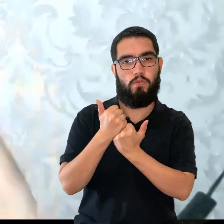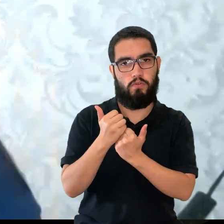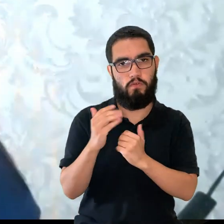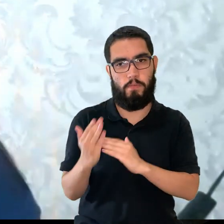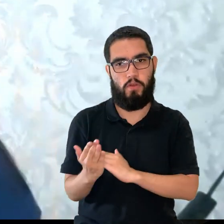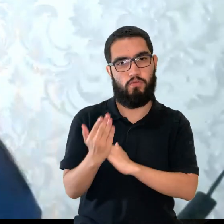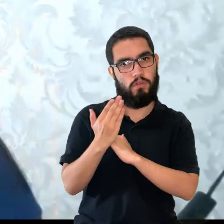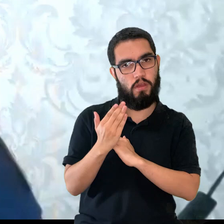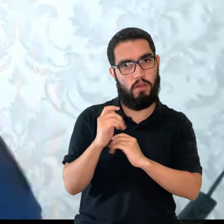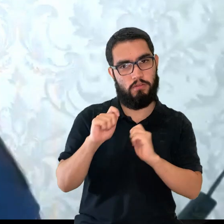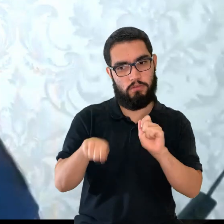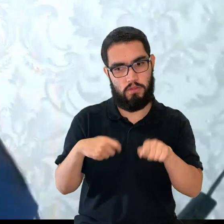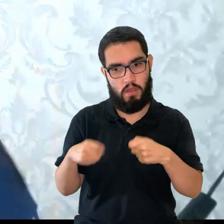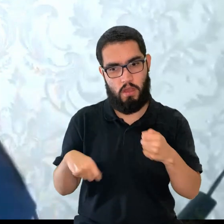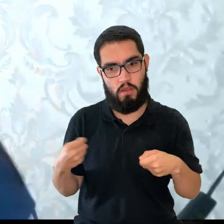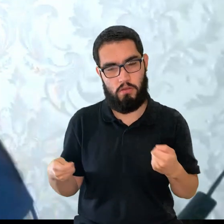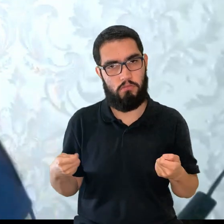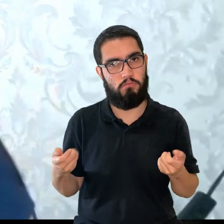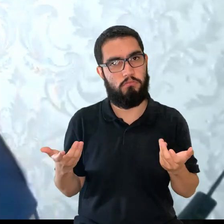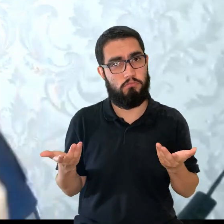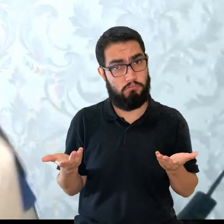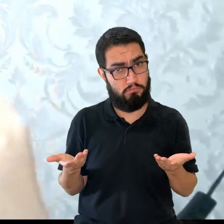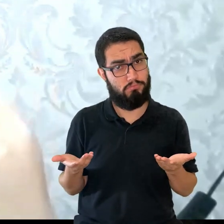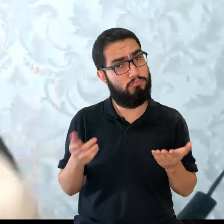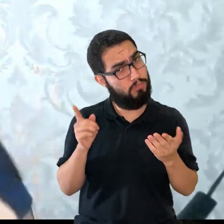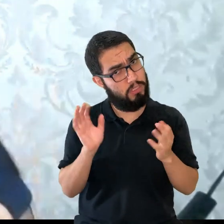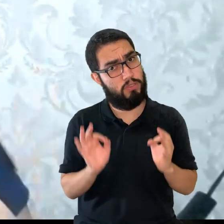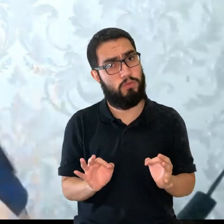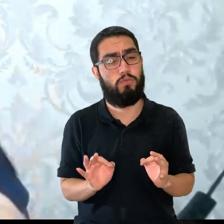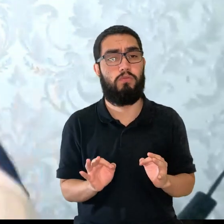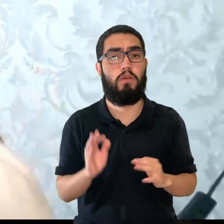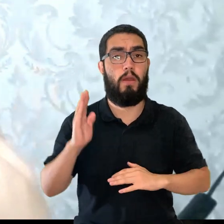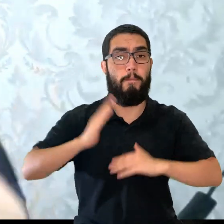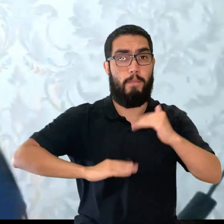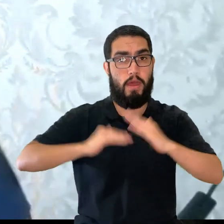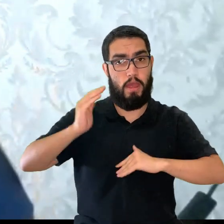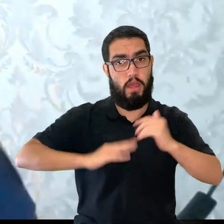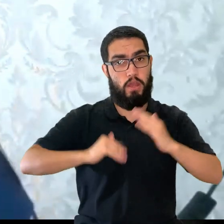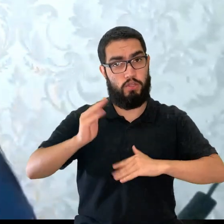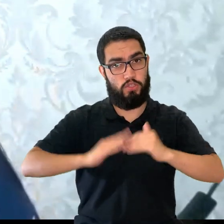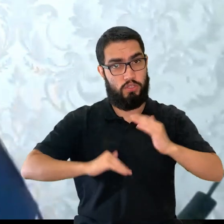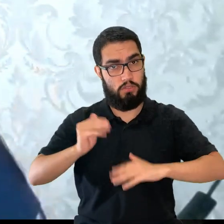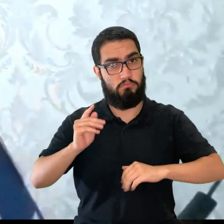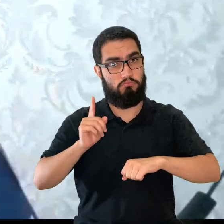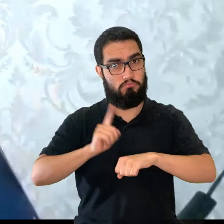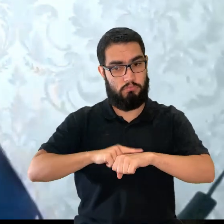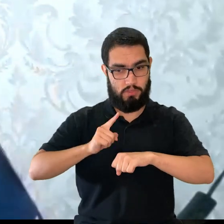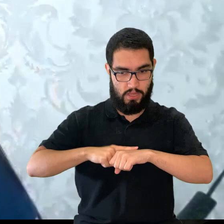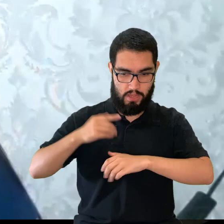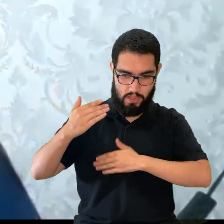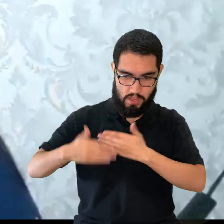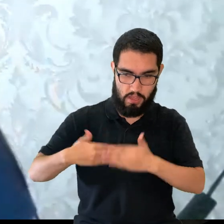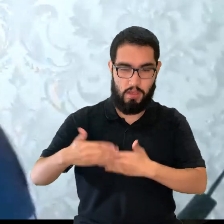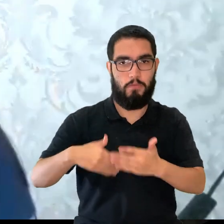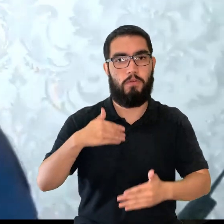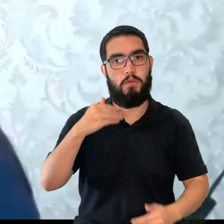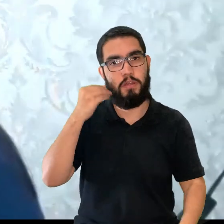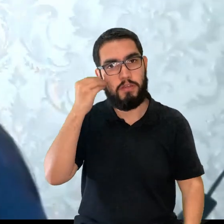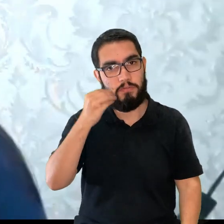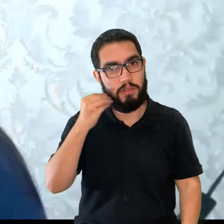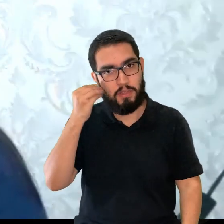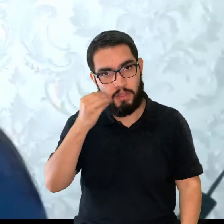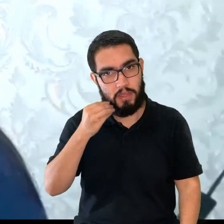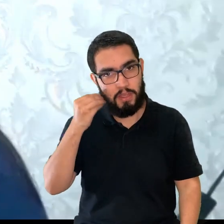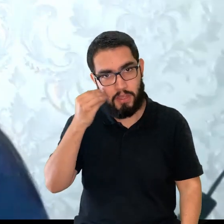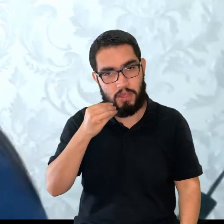vai te ajudar nos sinais que você não sabe. Entendeu? Então é isso, a prática vem com o tempo, com as experiências, mas antes de